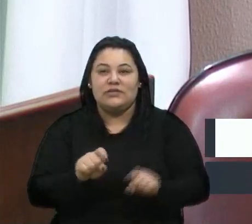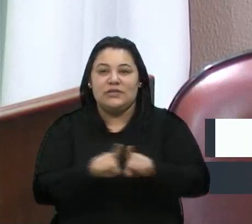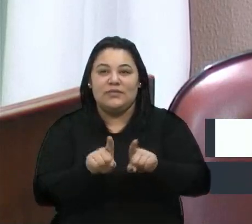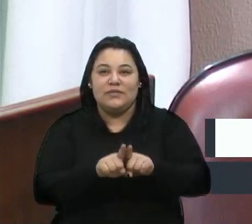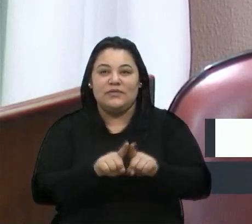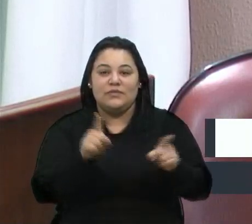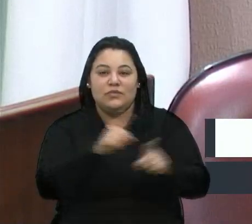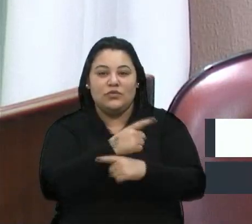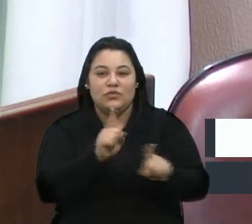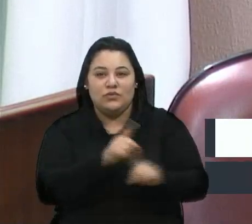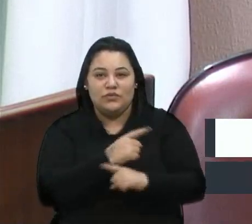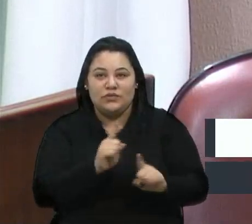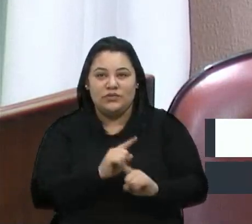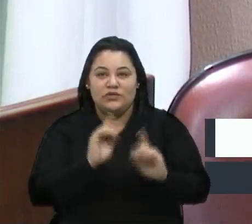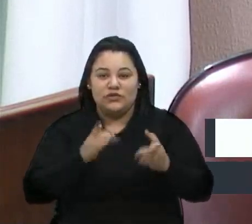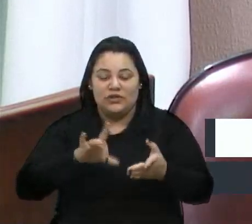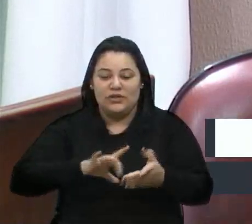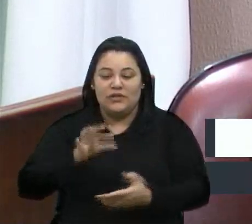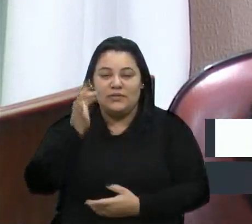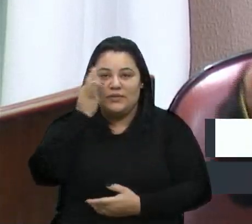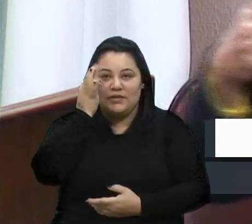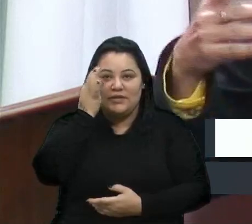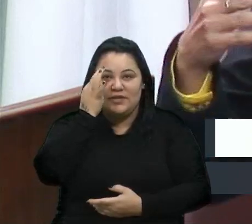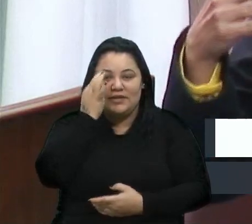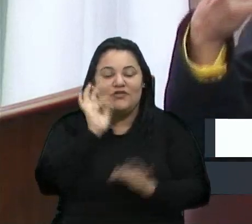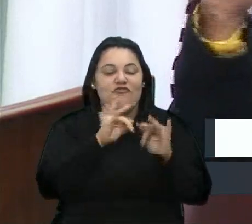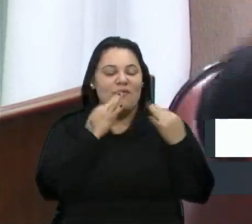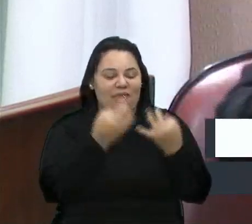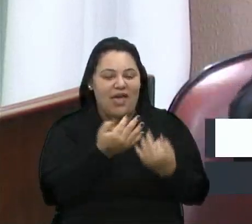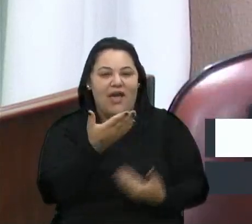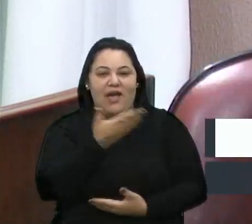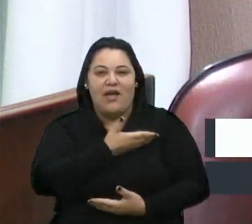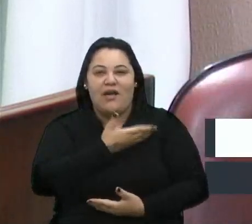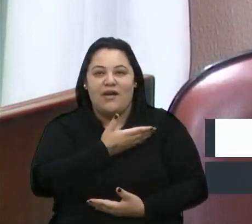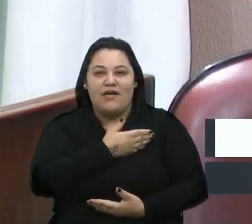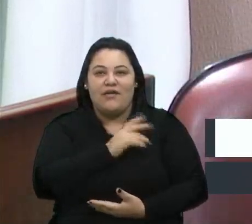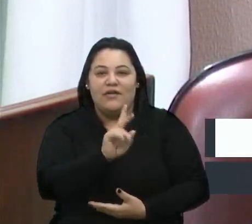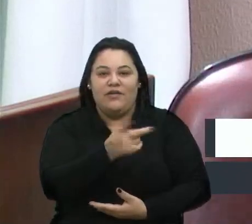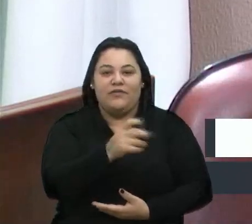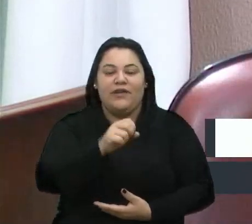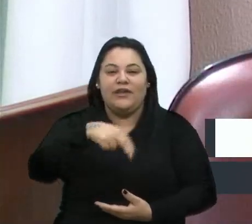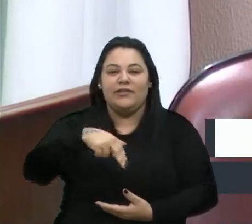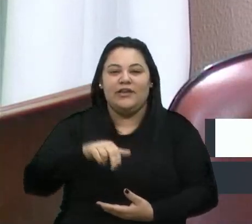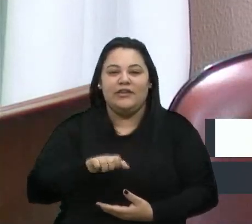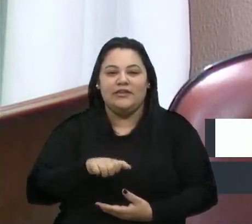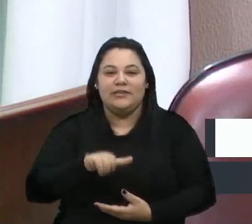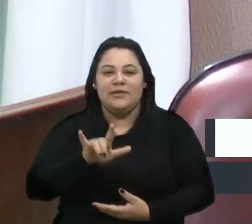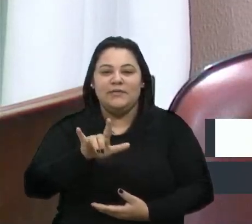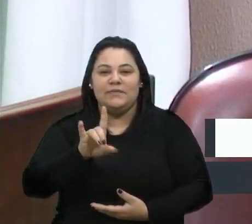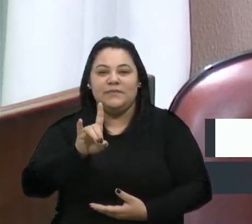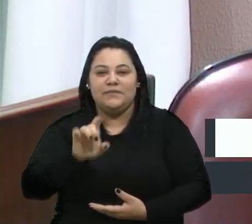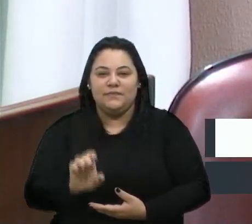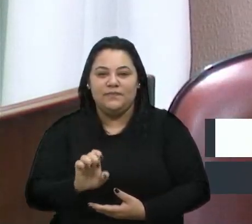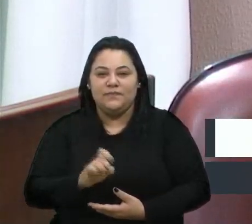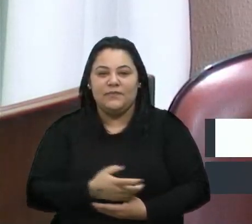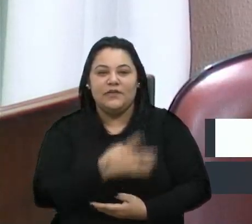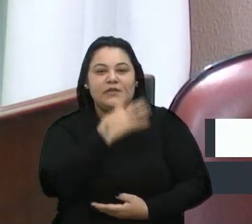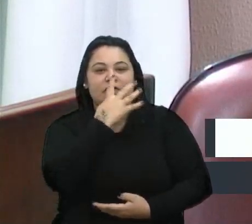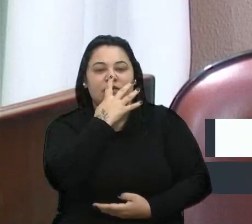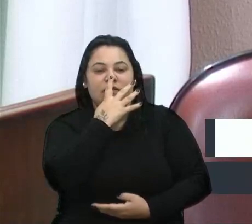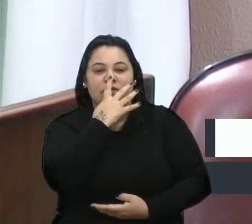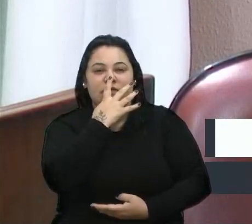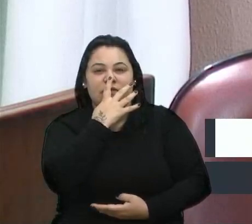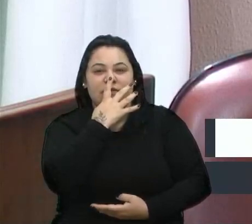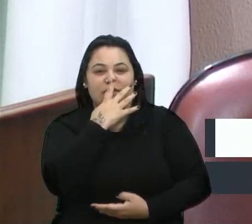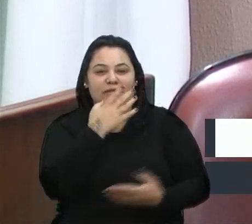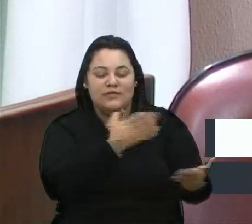tem a presença confirmada de familiares, de amigos, do Oneide Bertucci, né, de todos os admiradores, estão todos convidados para esse evento